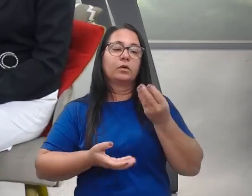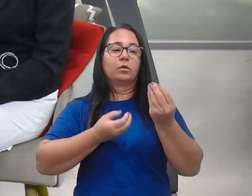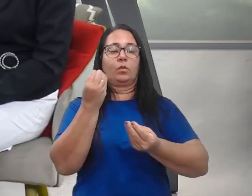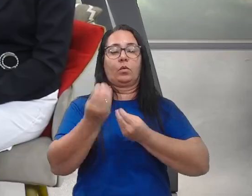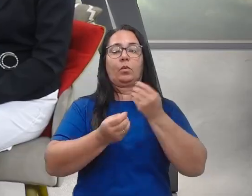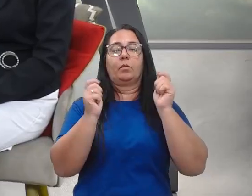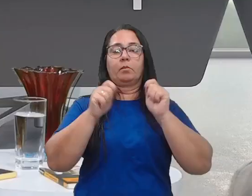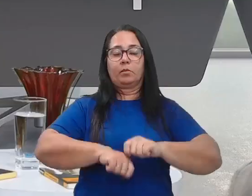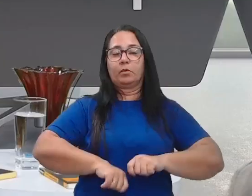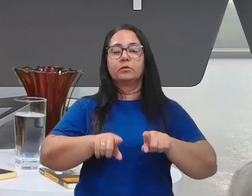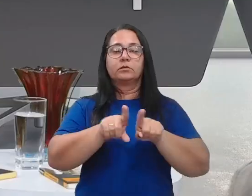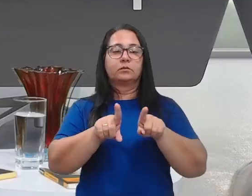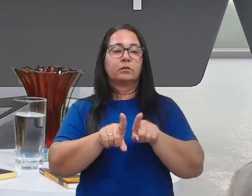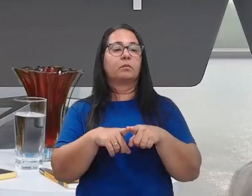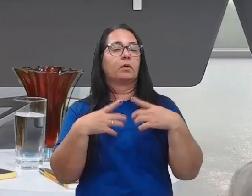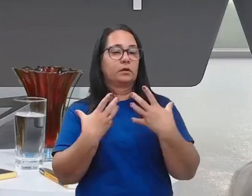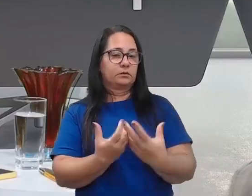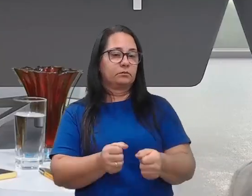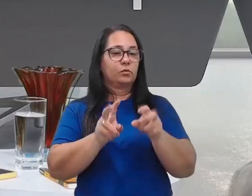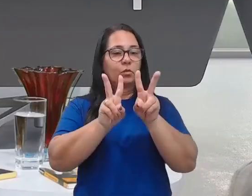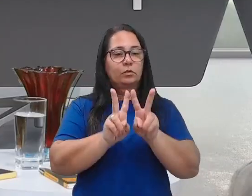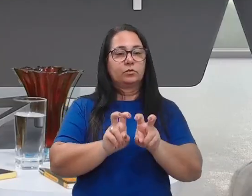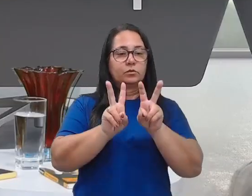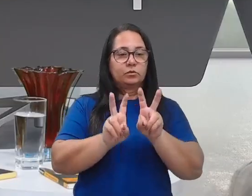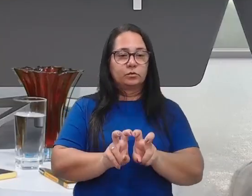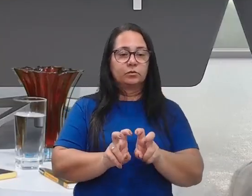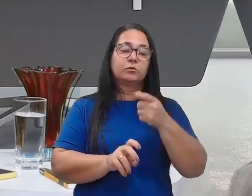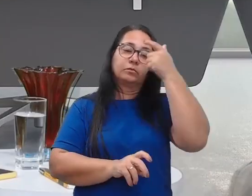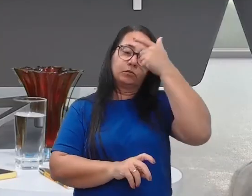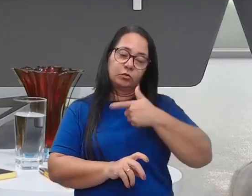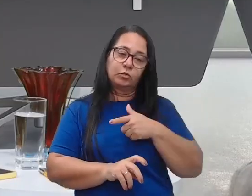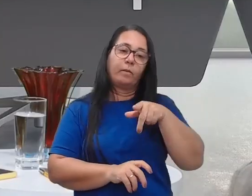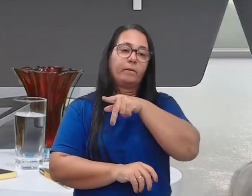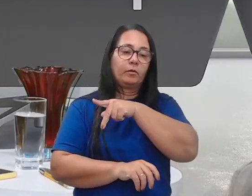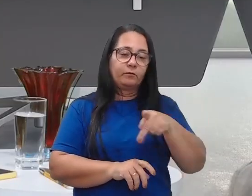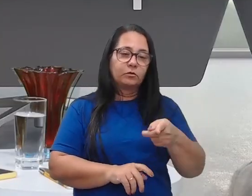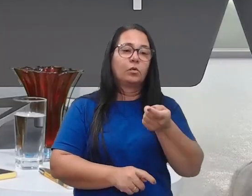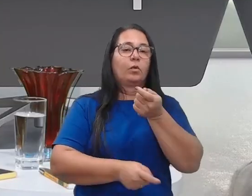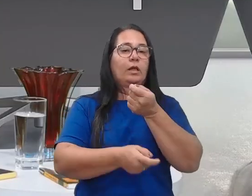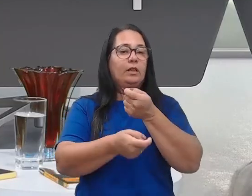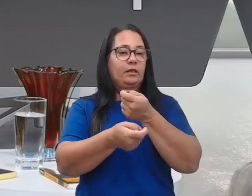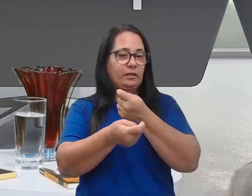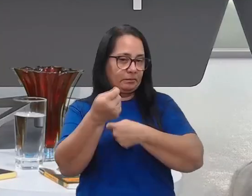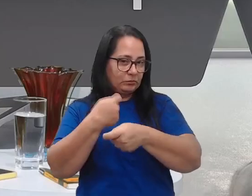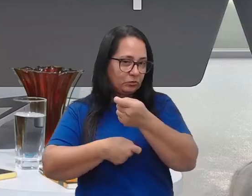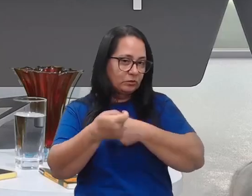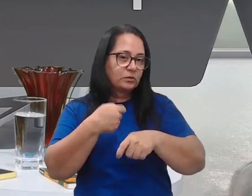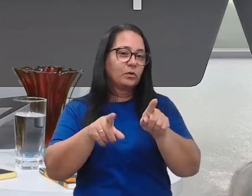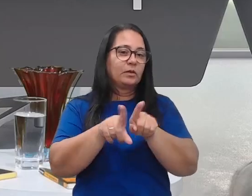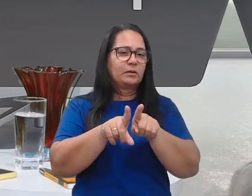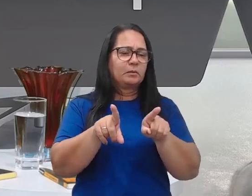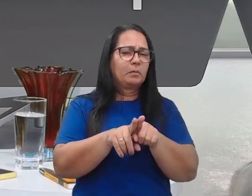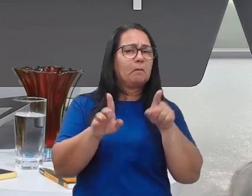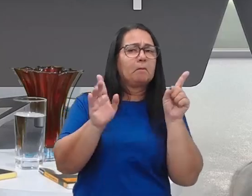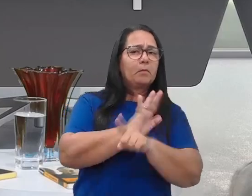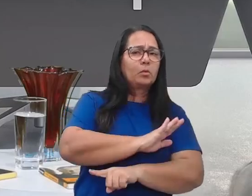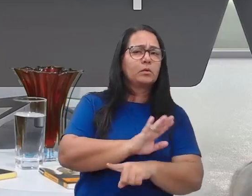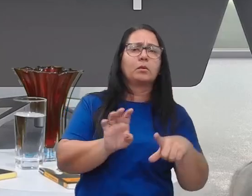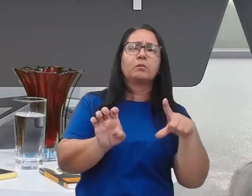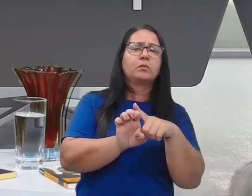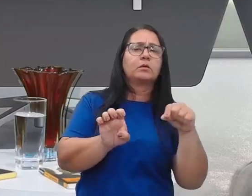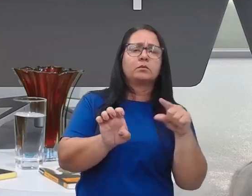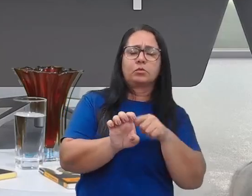diante desse assunto. Então, enquanto professora de administração também, essa é uma pergunta recorrente. Professora, o que é empreendedorismo? Como é que eu faço